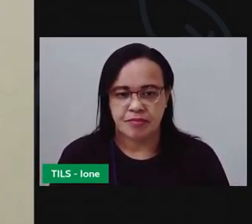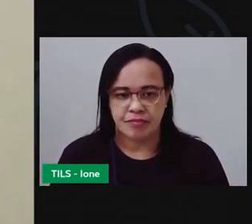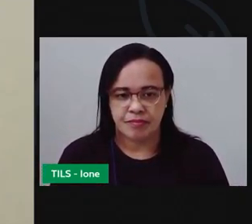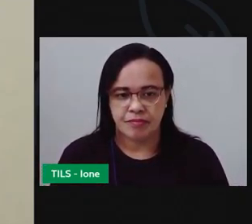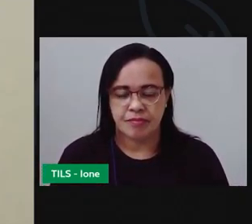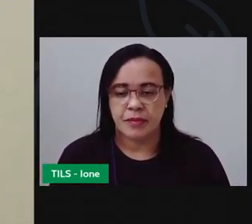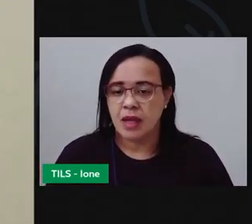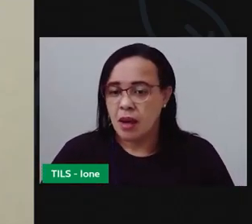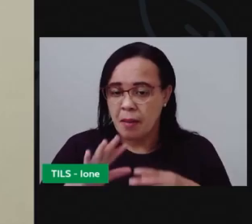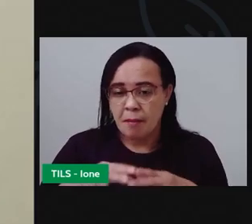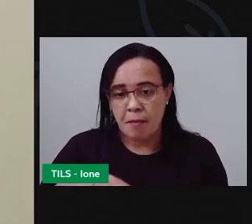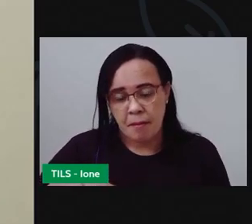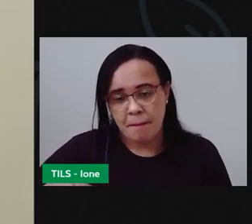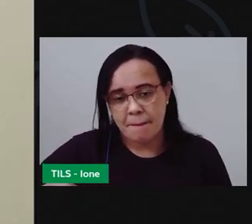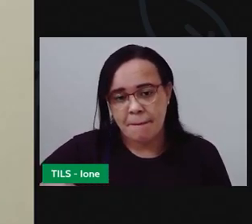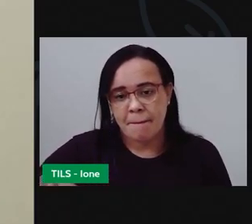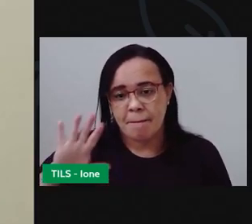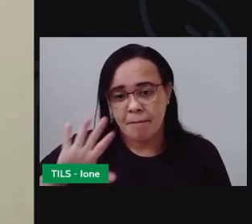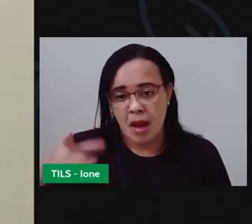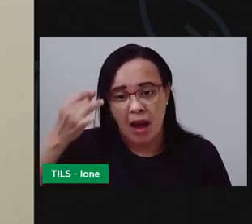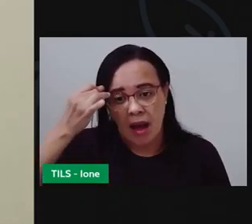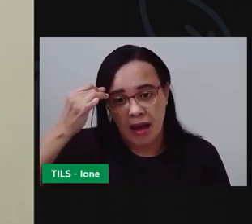para não machucar, ó.